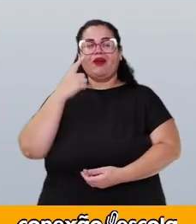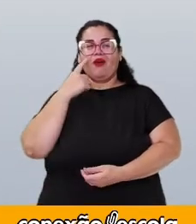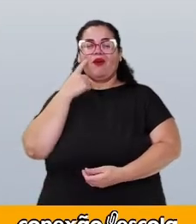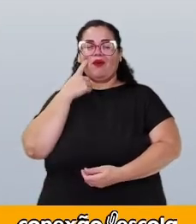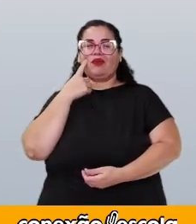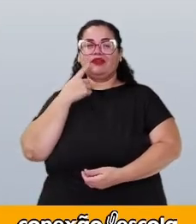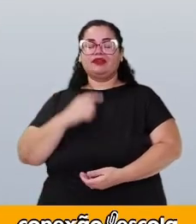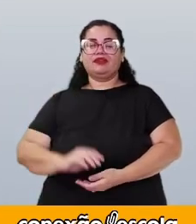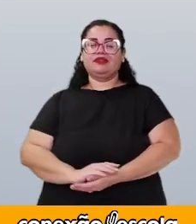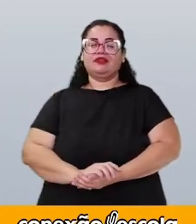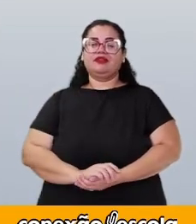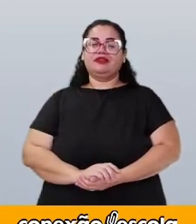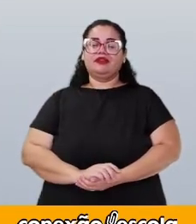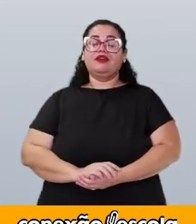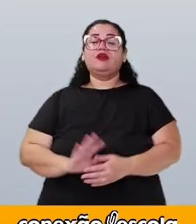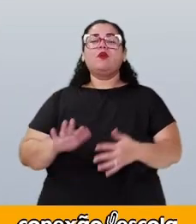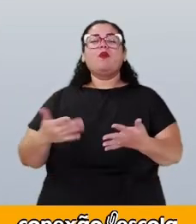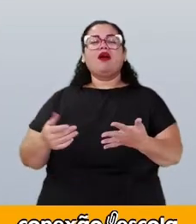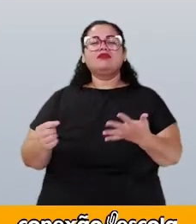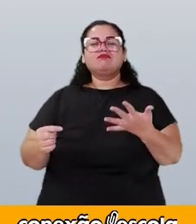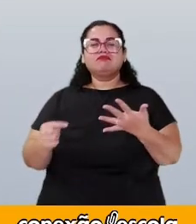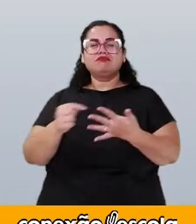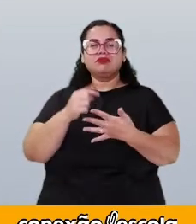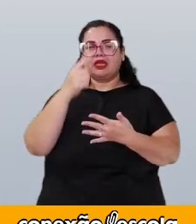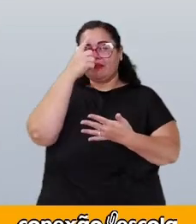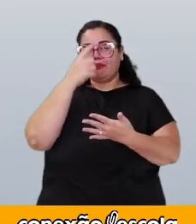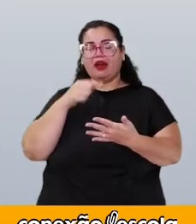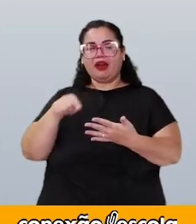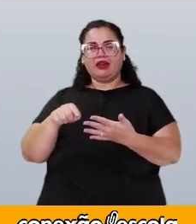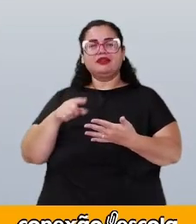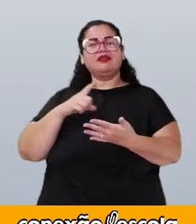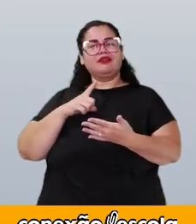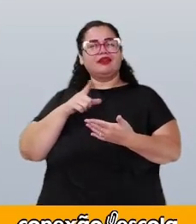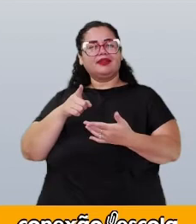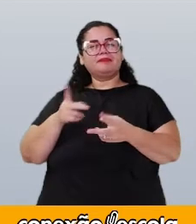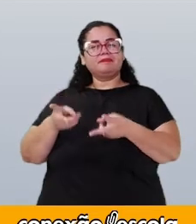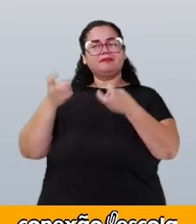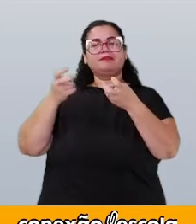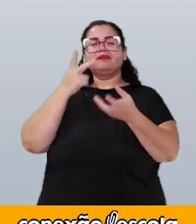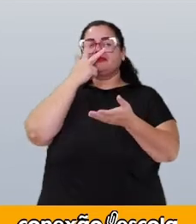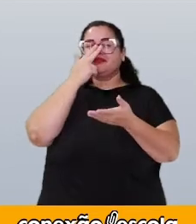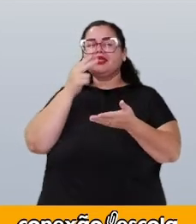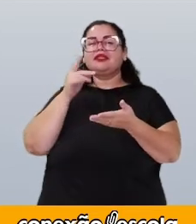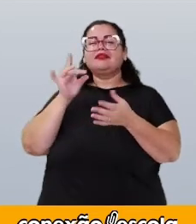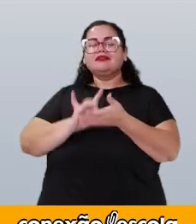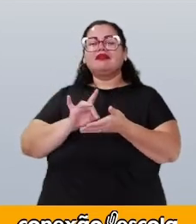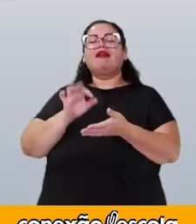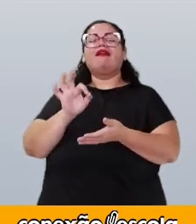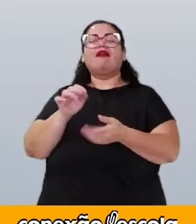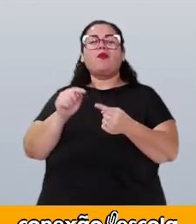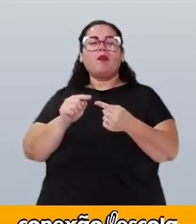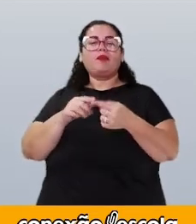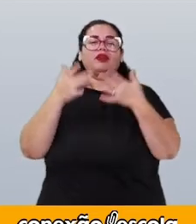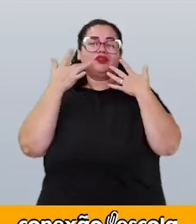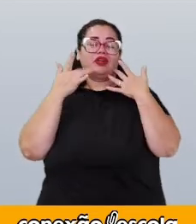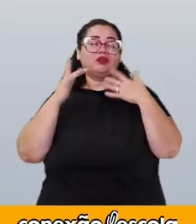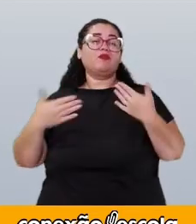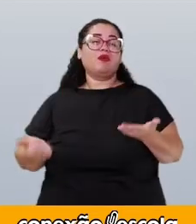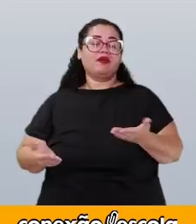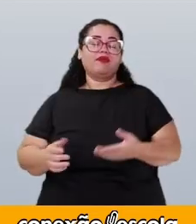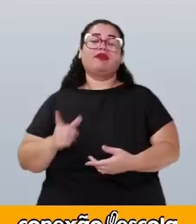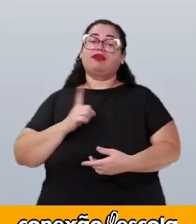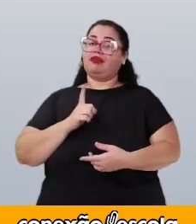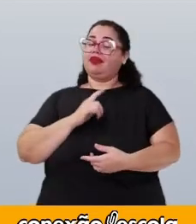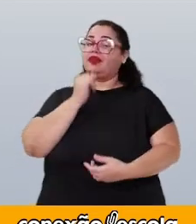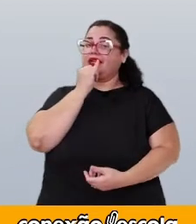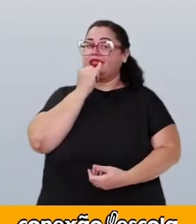só, quais elementos da imagem lembram uma peça teatral? Bem, nós podemos ter